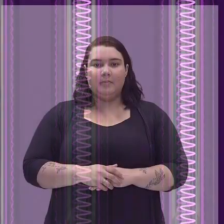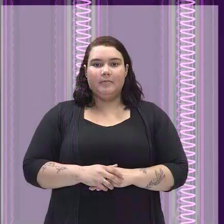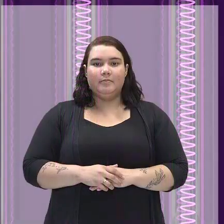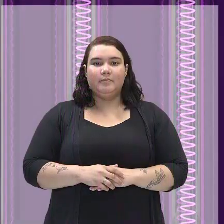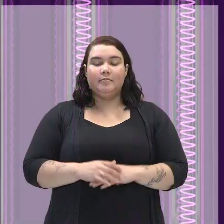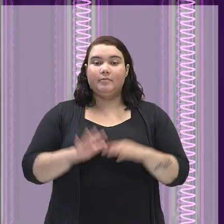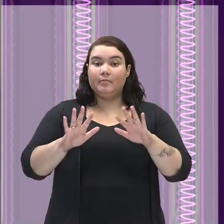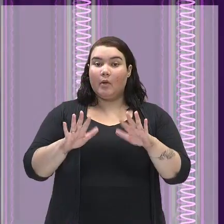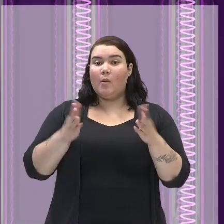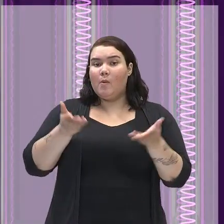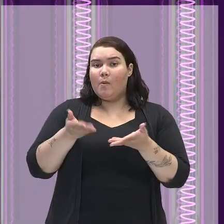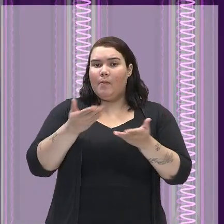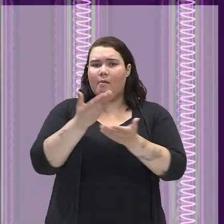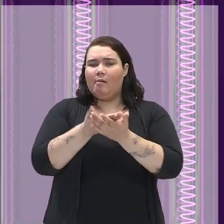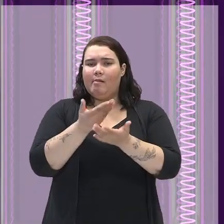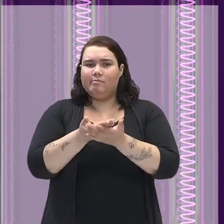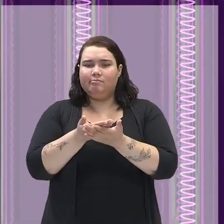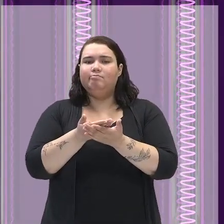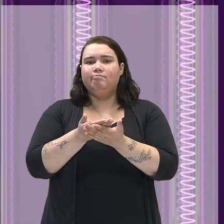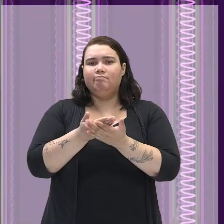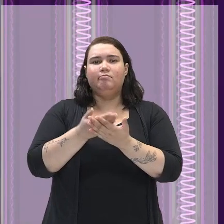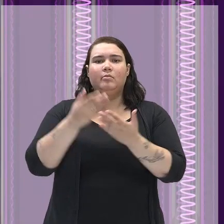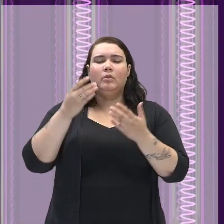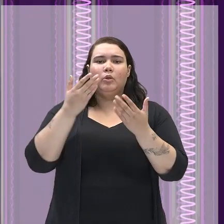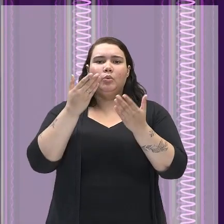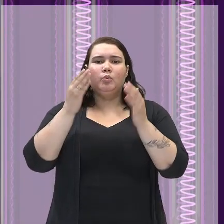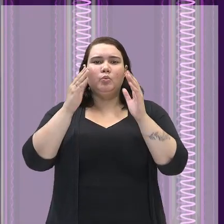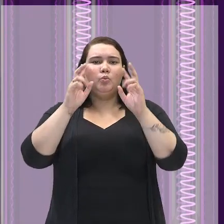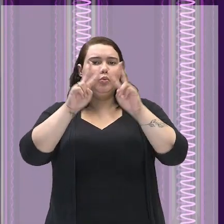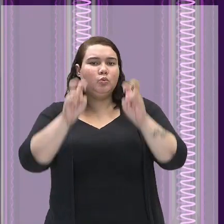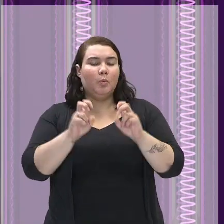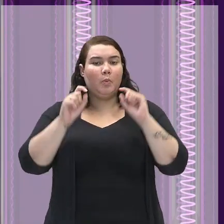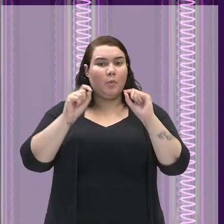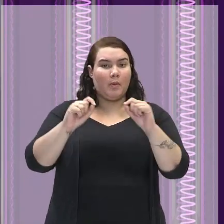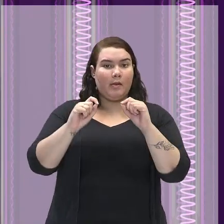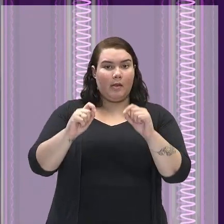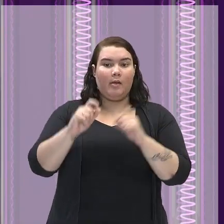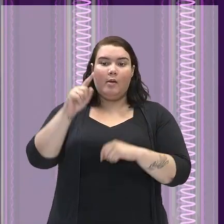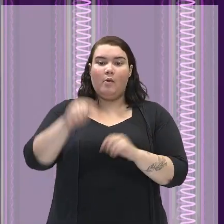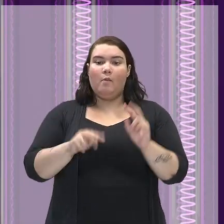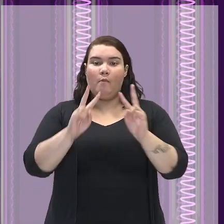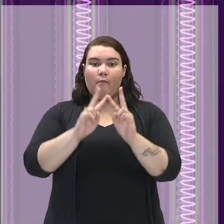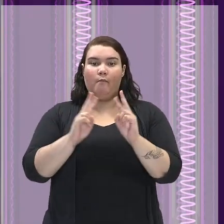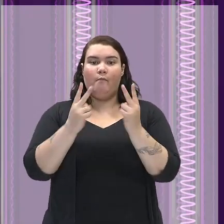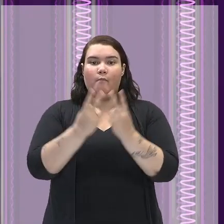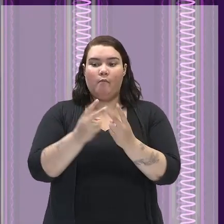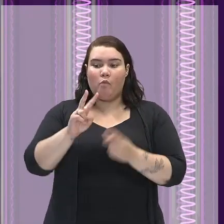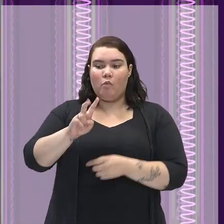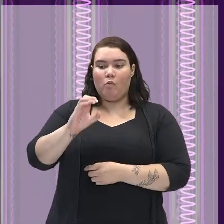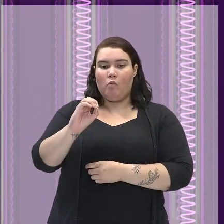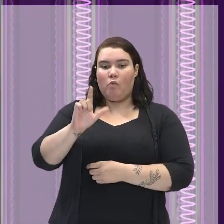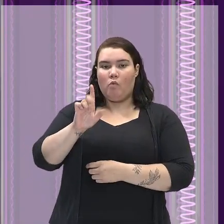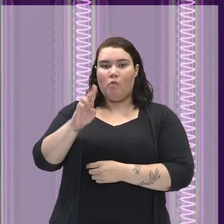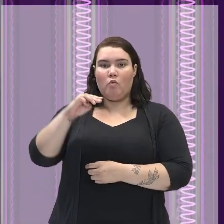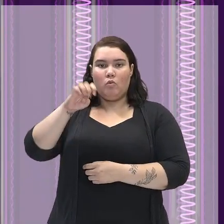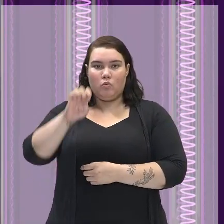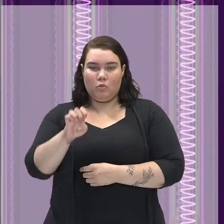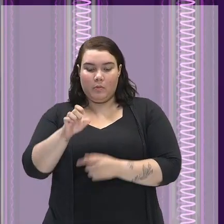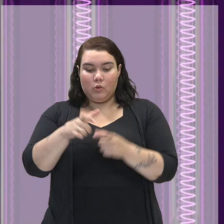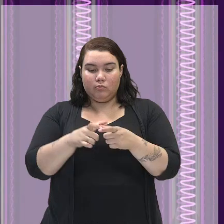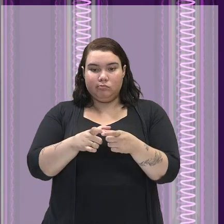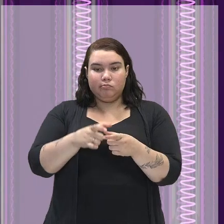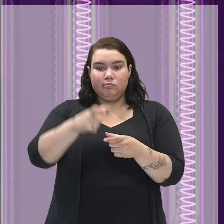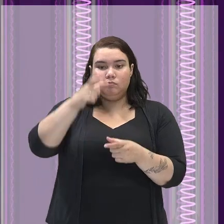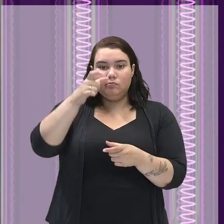Nessa aula, nós vamos exatamente abordar a questão do volume de um cilindro. Mas,